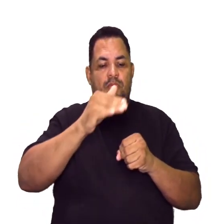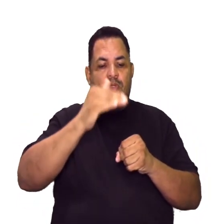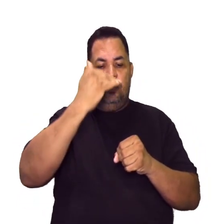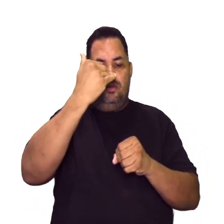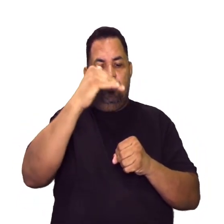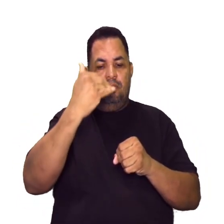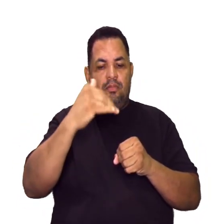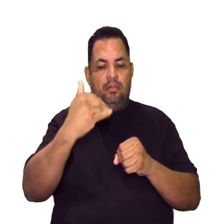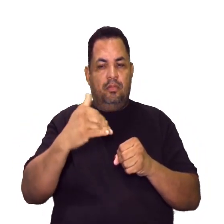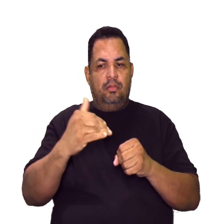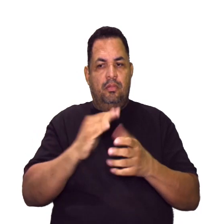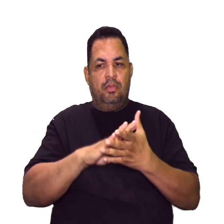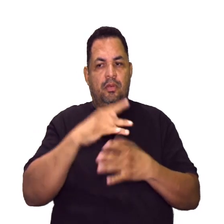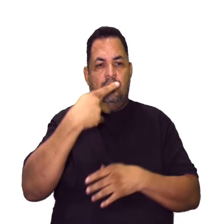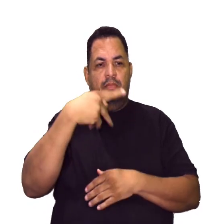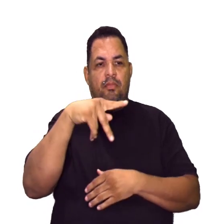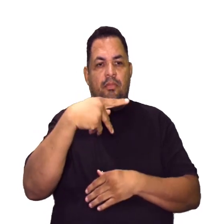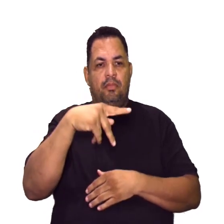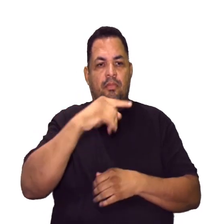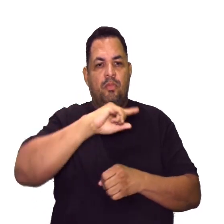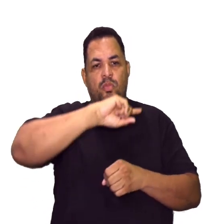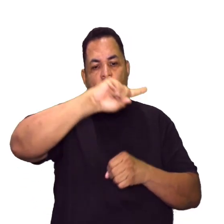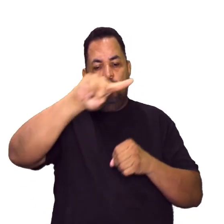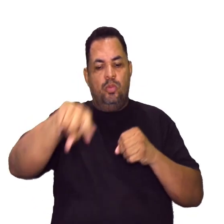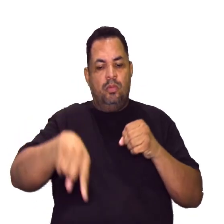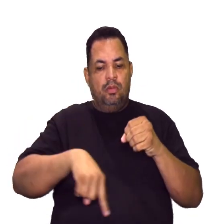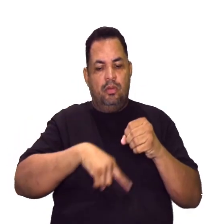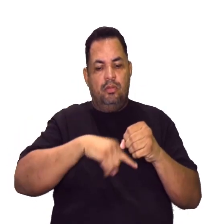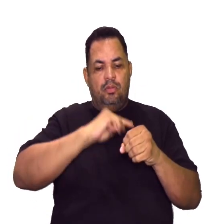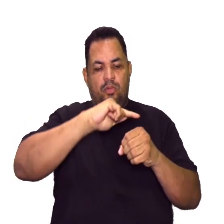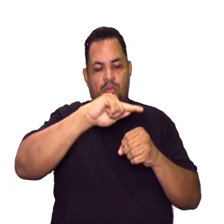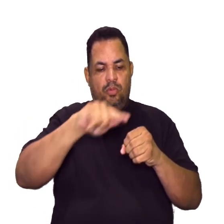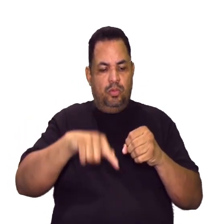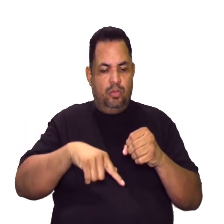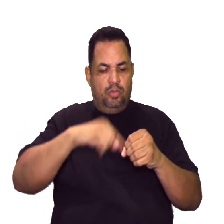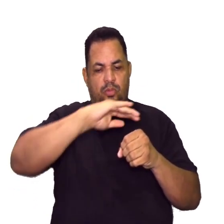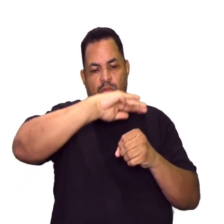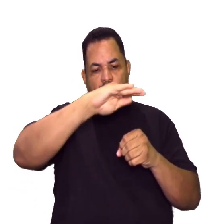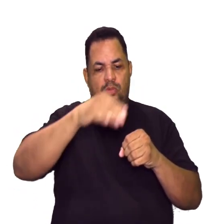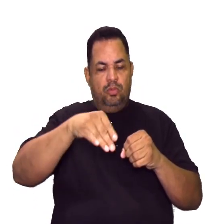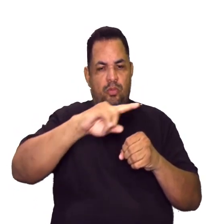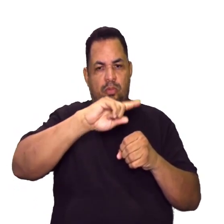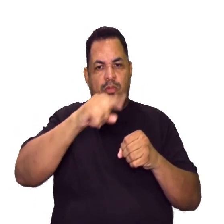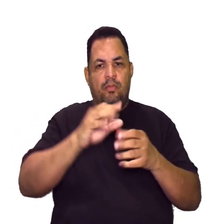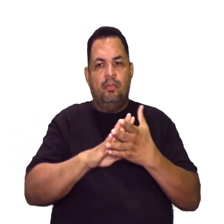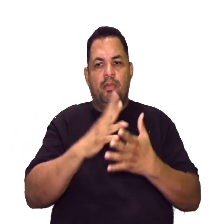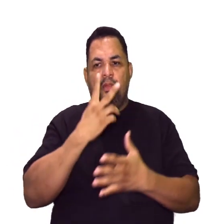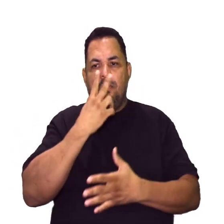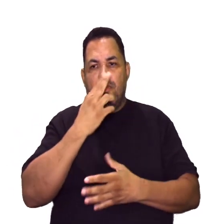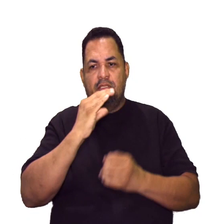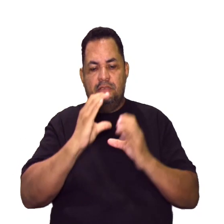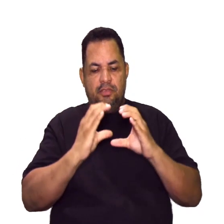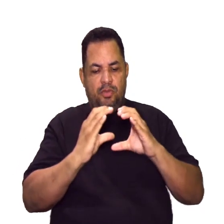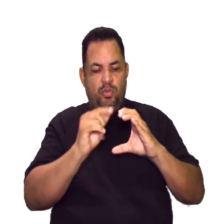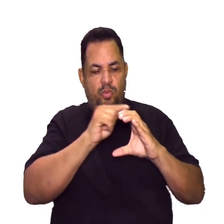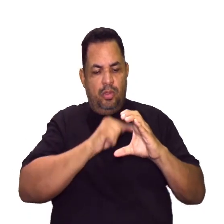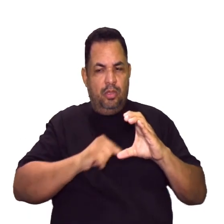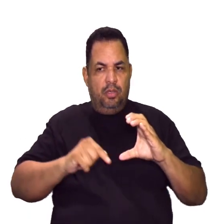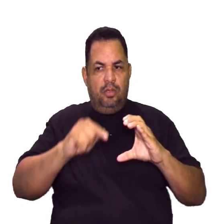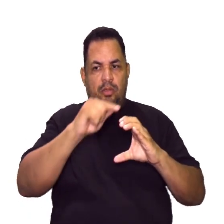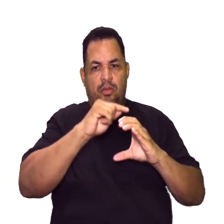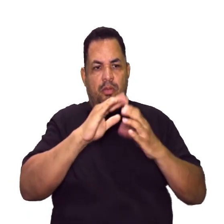distribuídos aos pares ao redor do átomo. Isso como se estivesse uma esfera